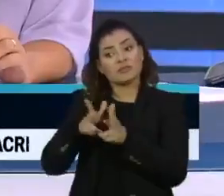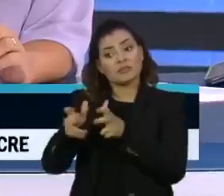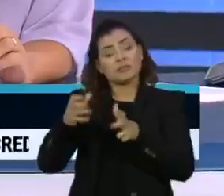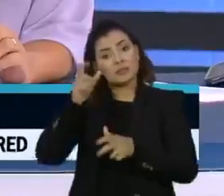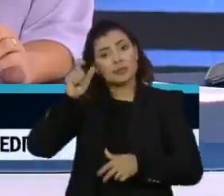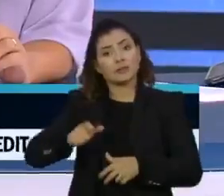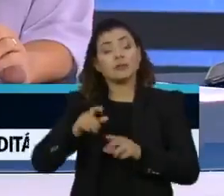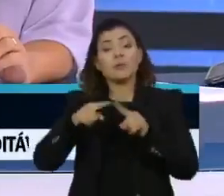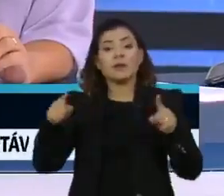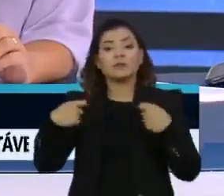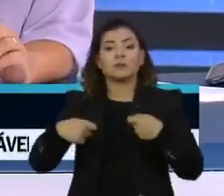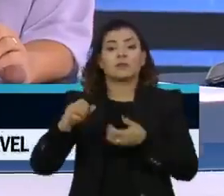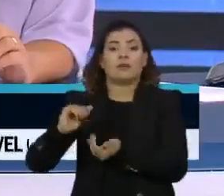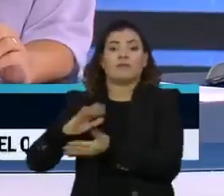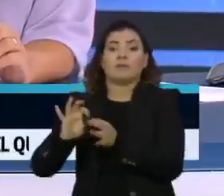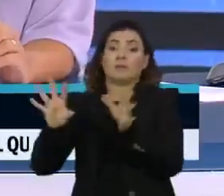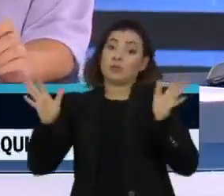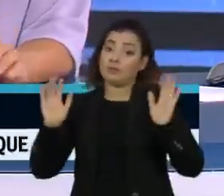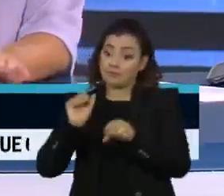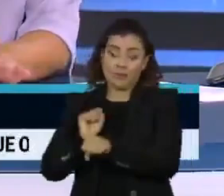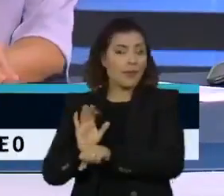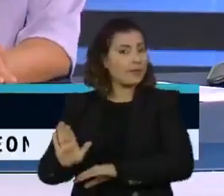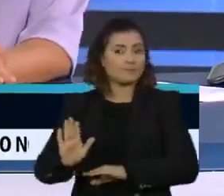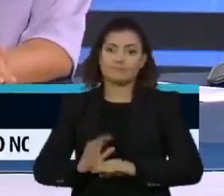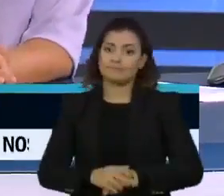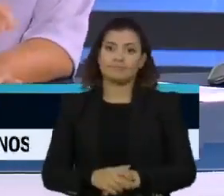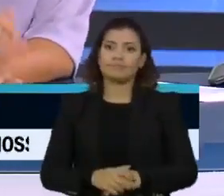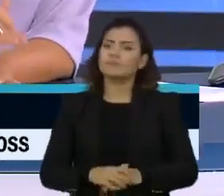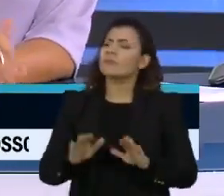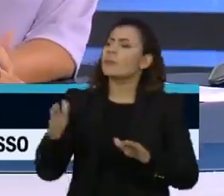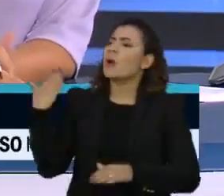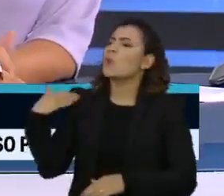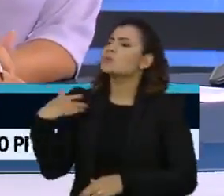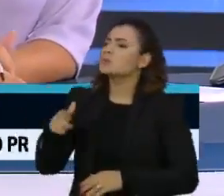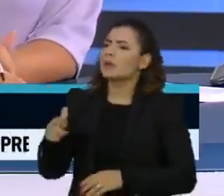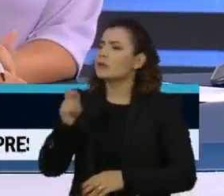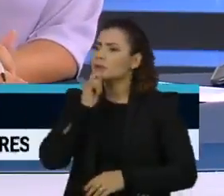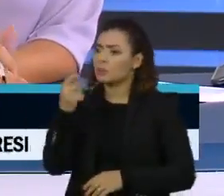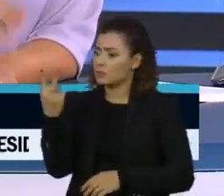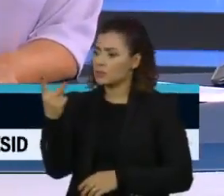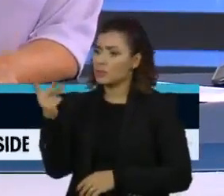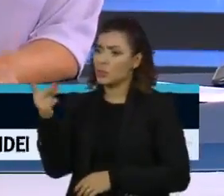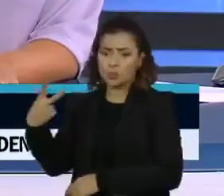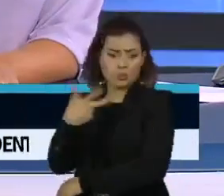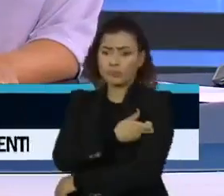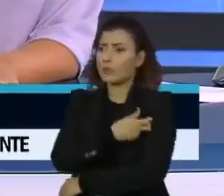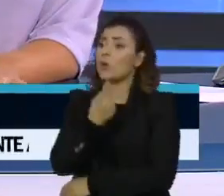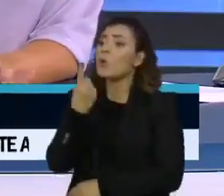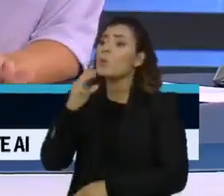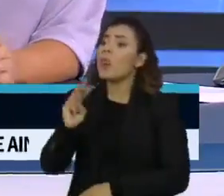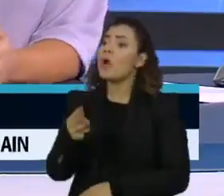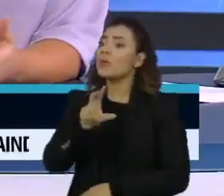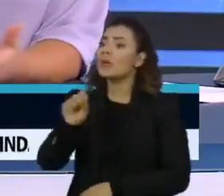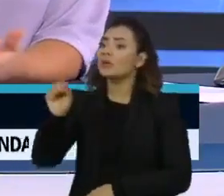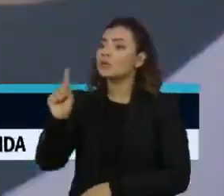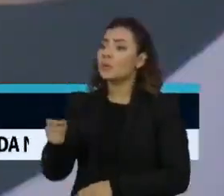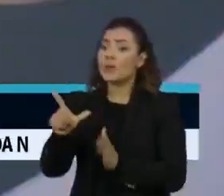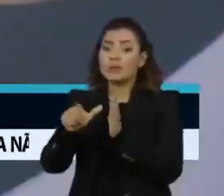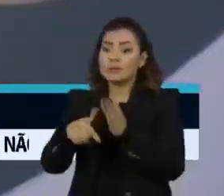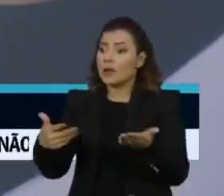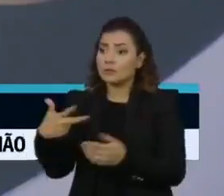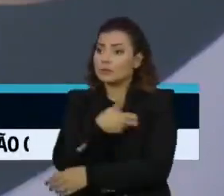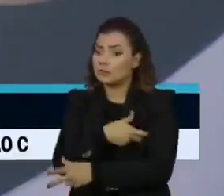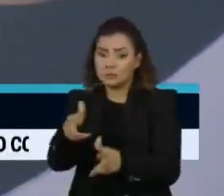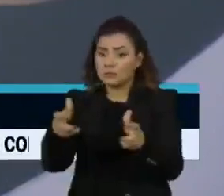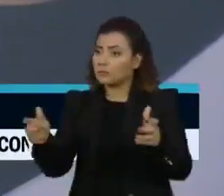interessante desde que tem o aval da Anvisa eu parafusar não tomar a segunda dose 1 milhão e meio de pessoas atrasadas